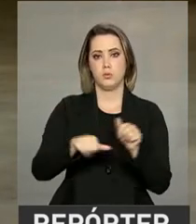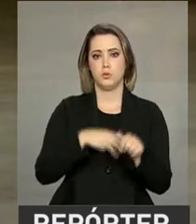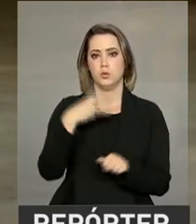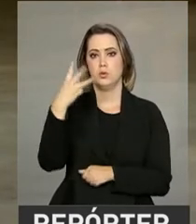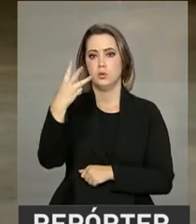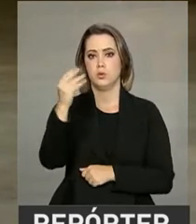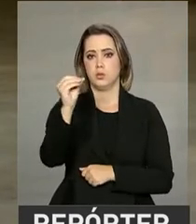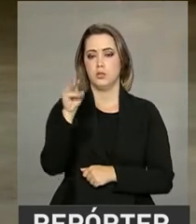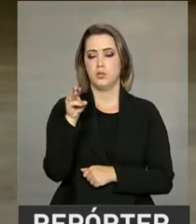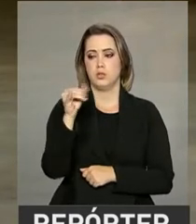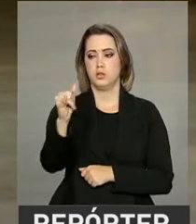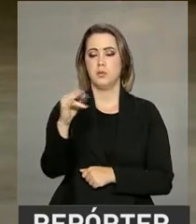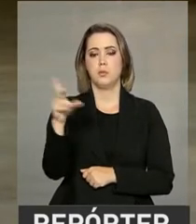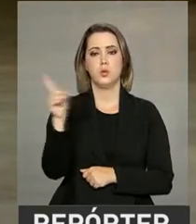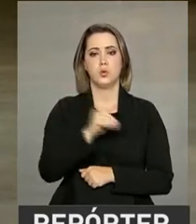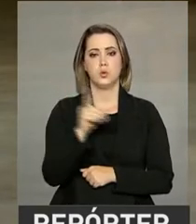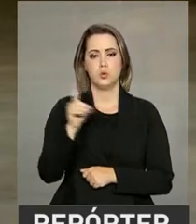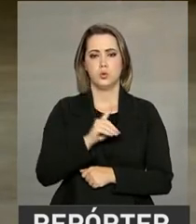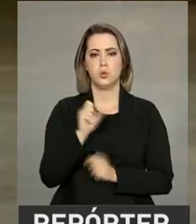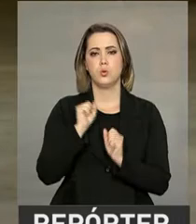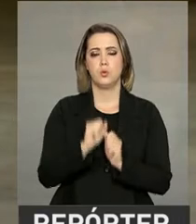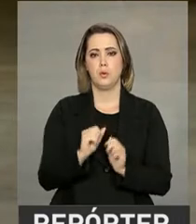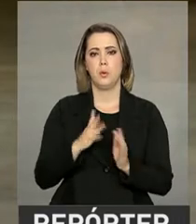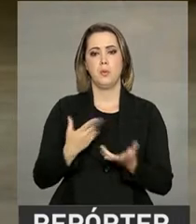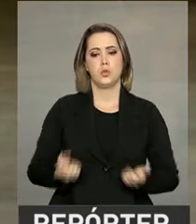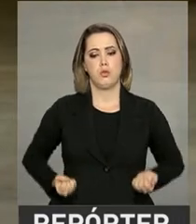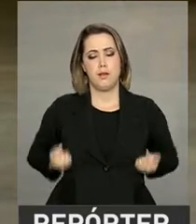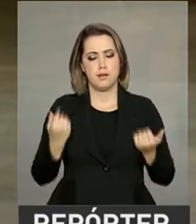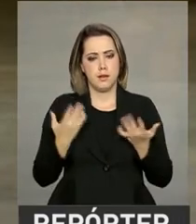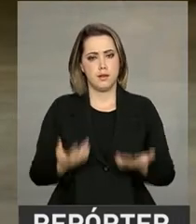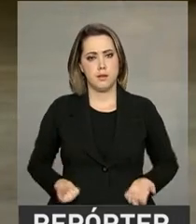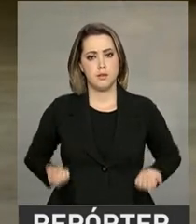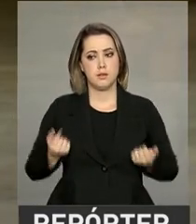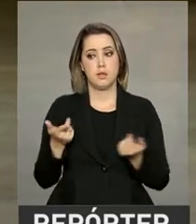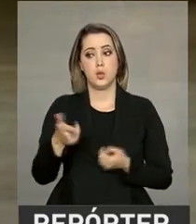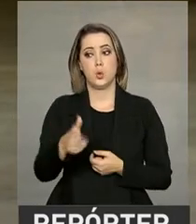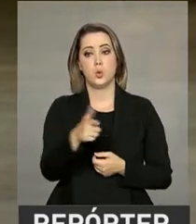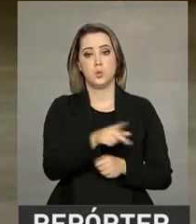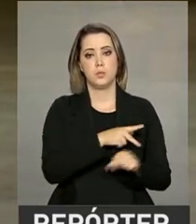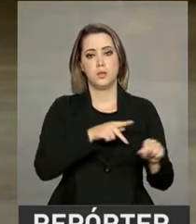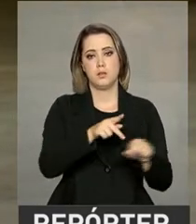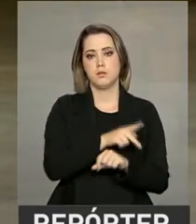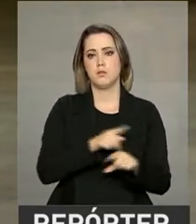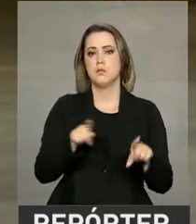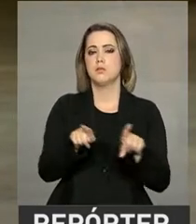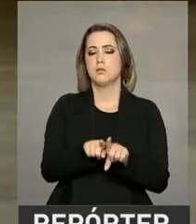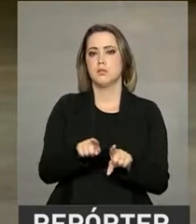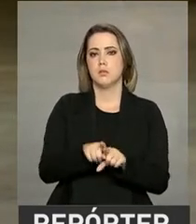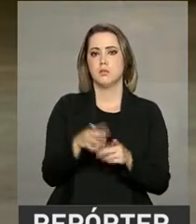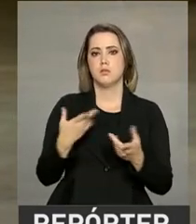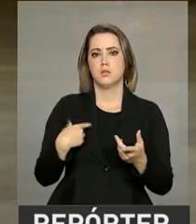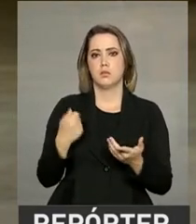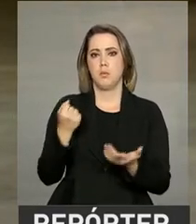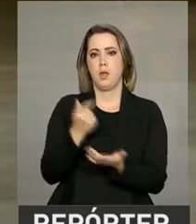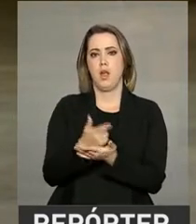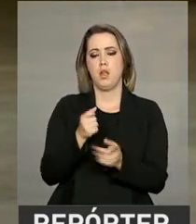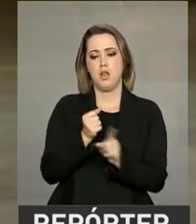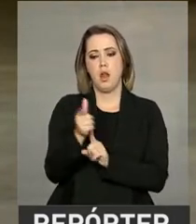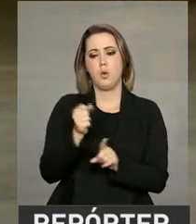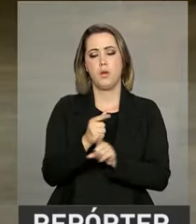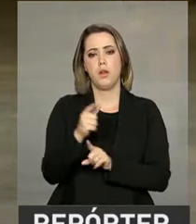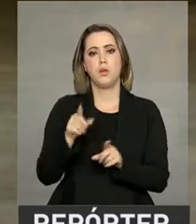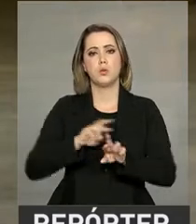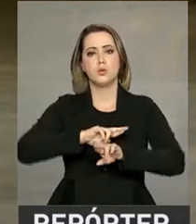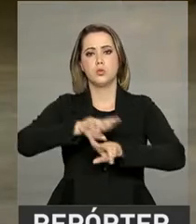bilhões de dólares, com expectativa de mais gastos de brasileiros no exterior, conta mais alta em aluguel de equipamentos